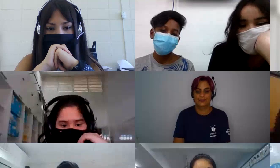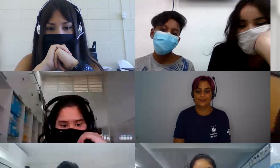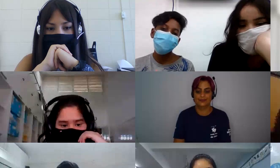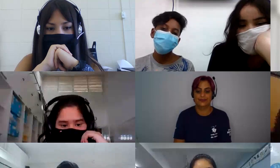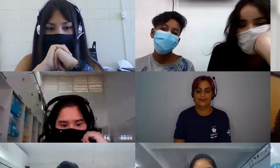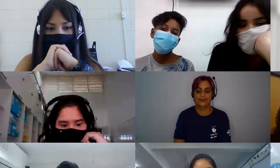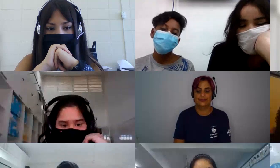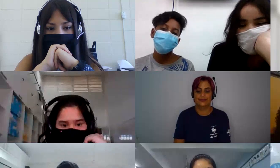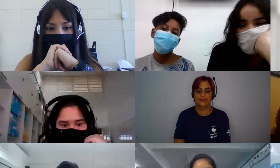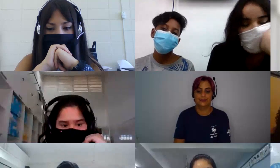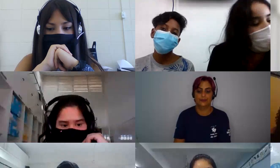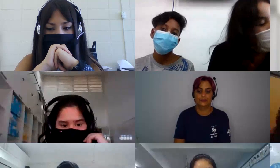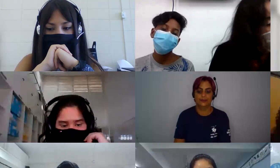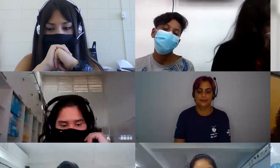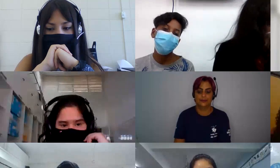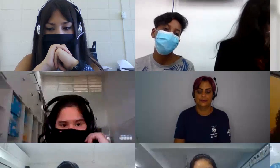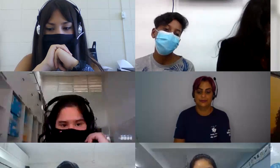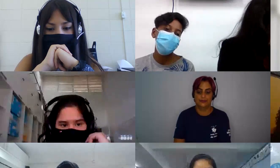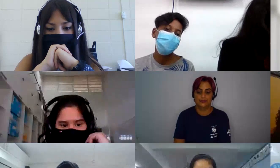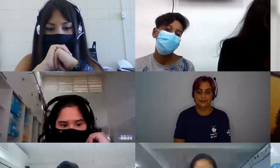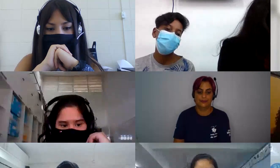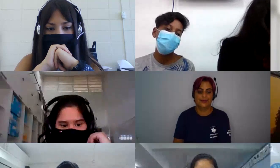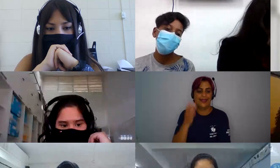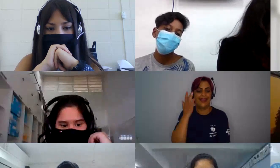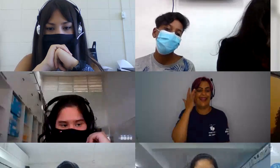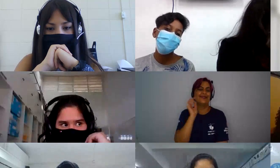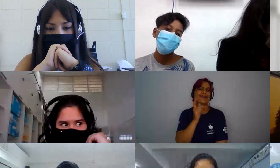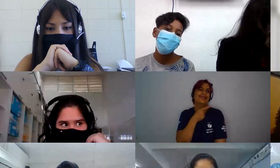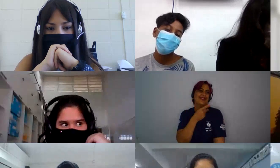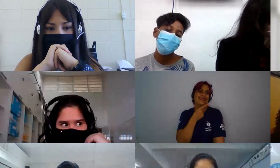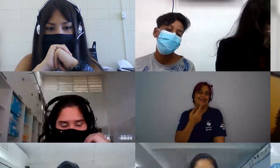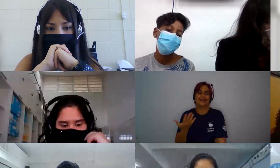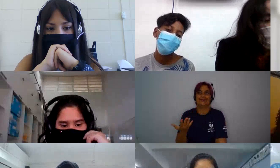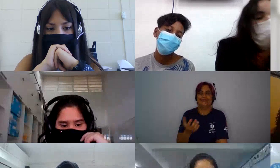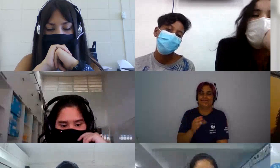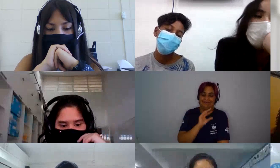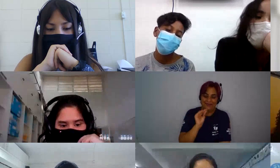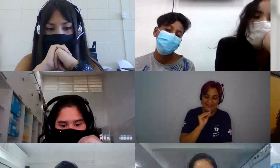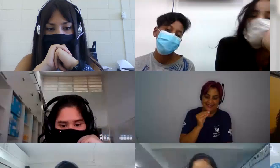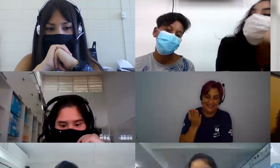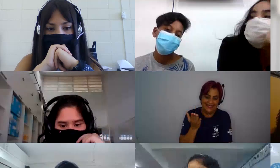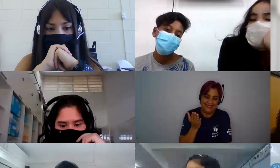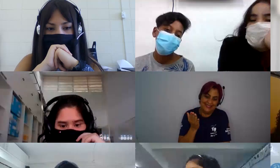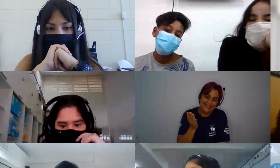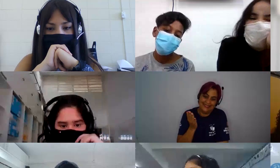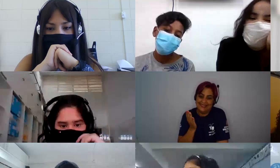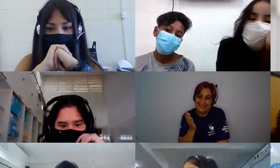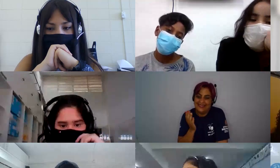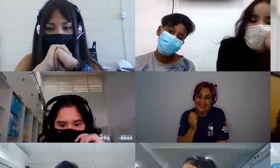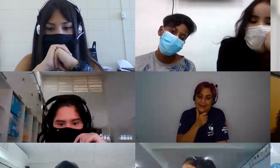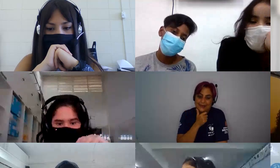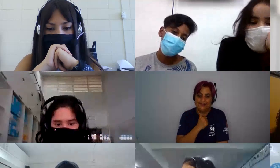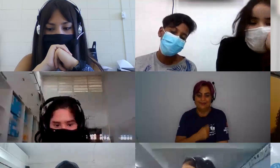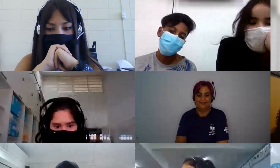É que eu não sei falar muito bem como funciona, mais ou menos.